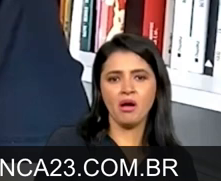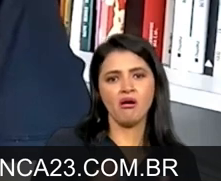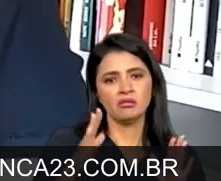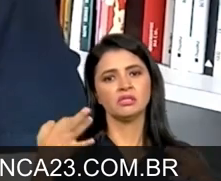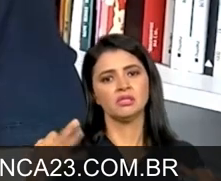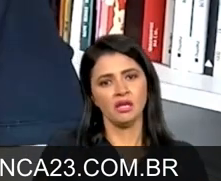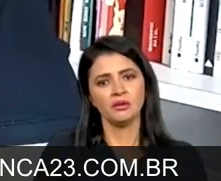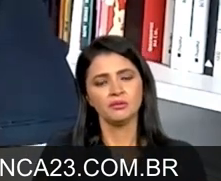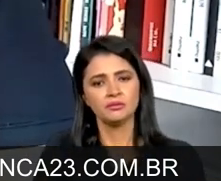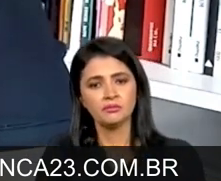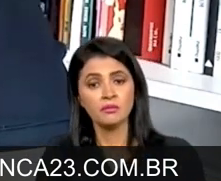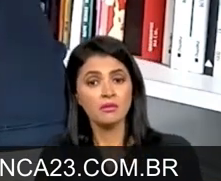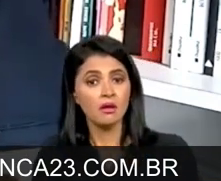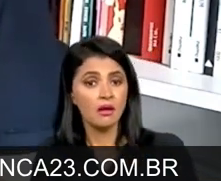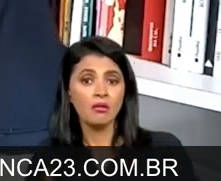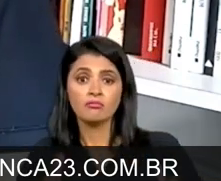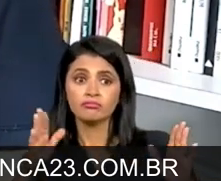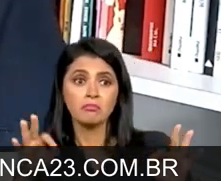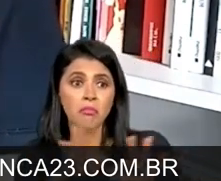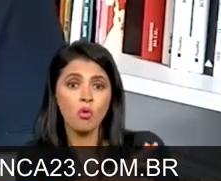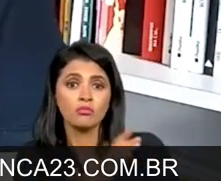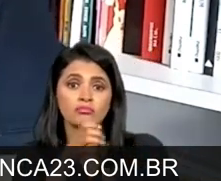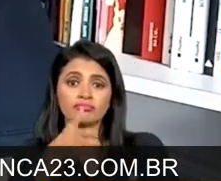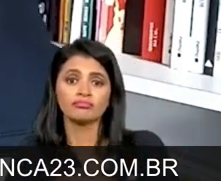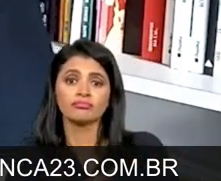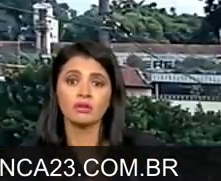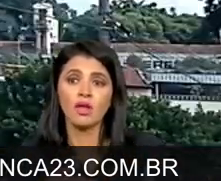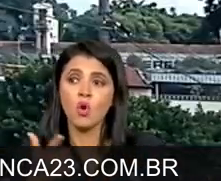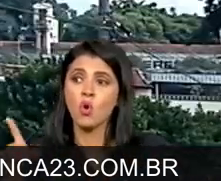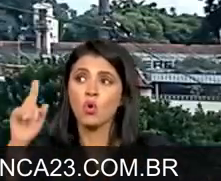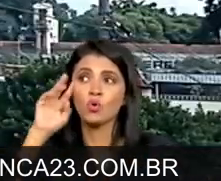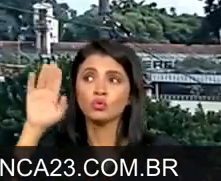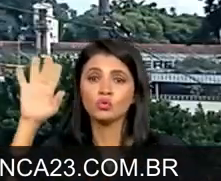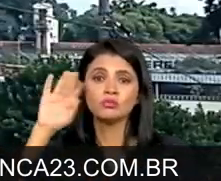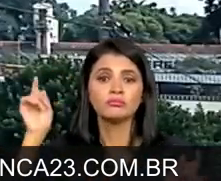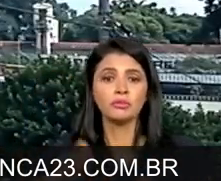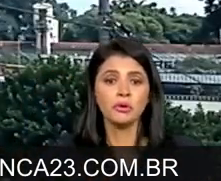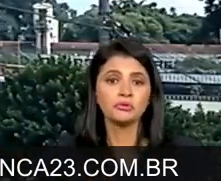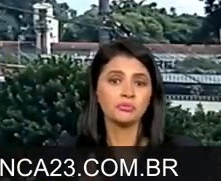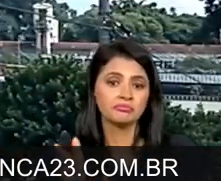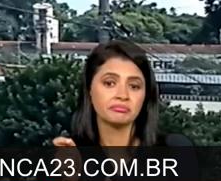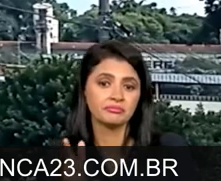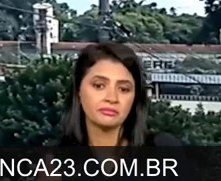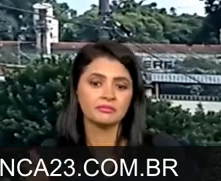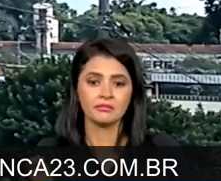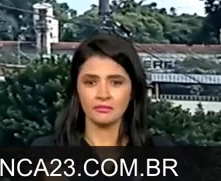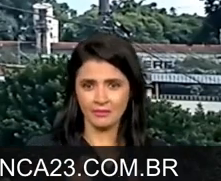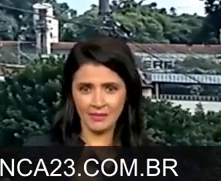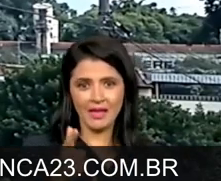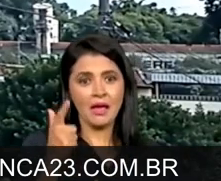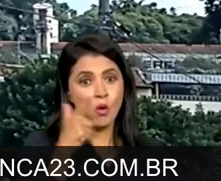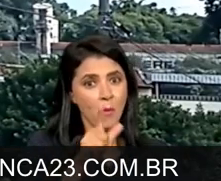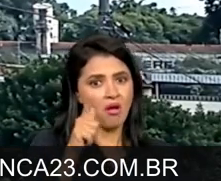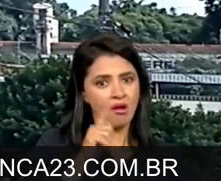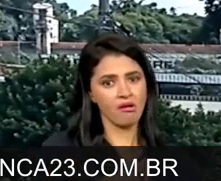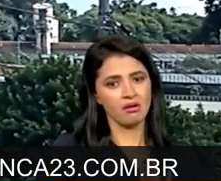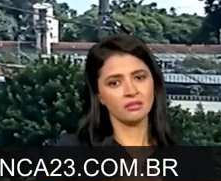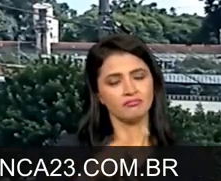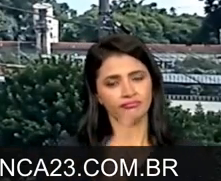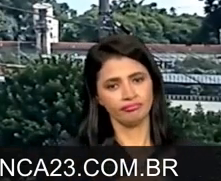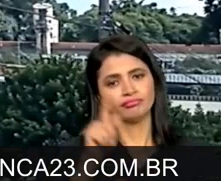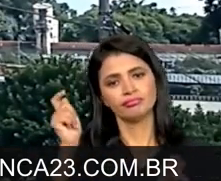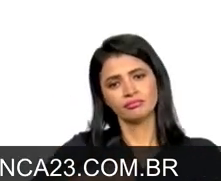dia. E agora, com o apartamento quitado, eu posso fazer realizar outros sonhos. O uso do fundo na aquisição da casa própria é uma das possibilidades